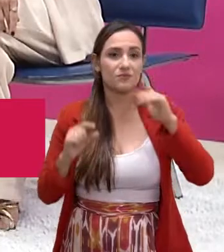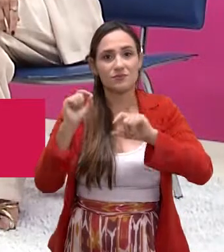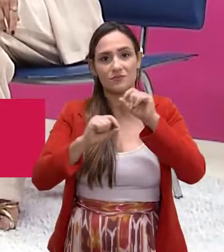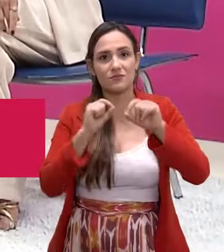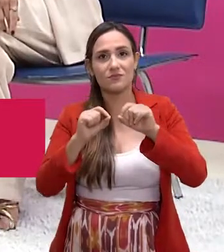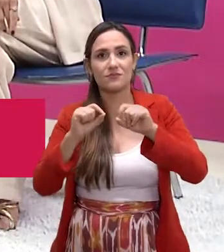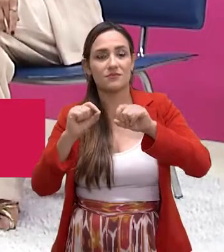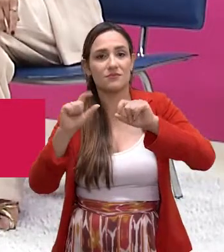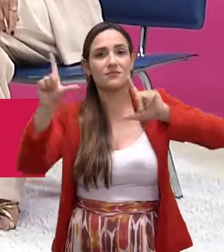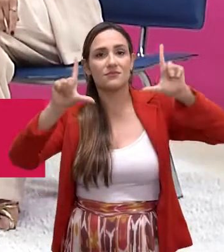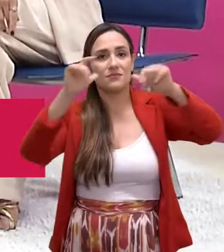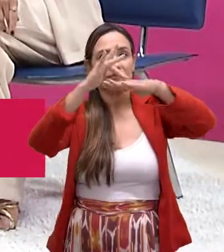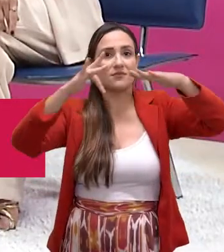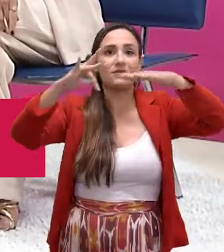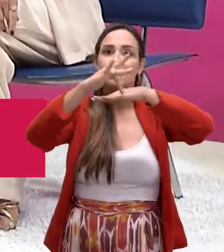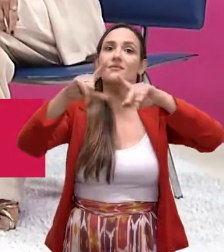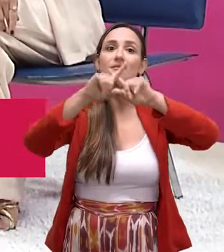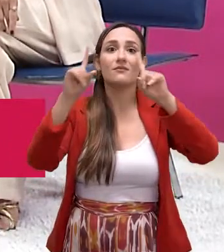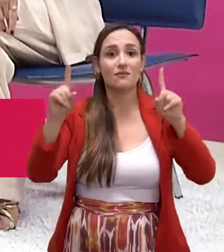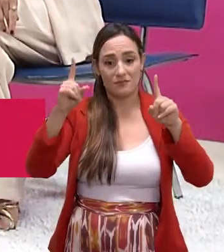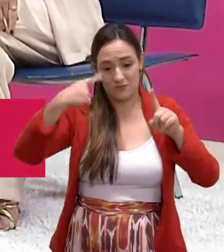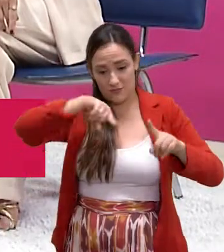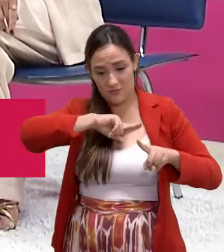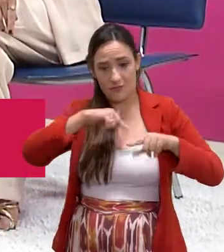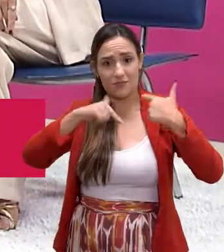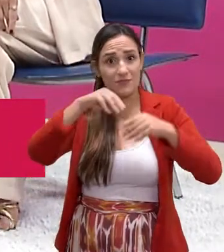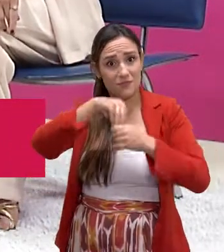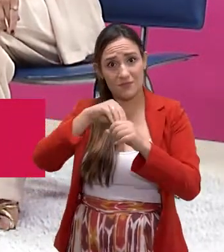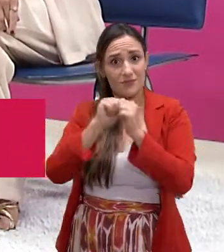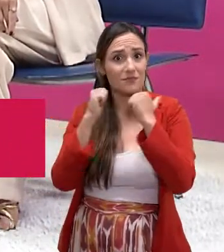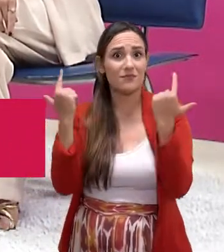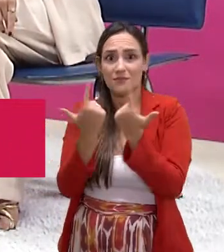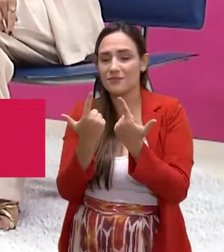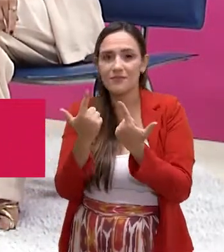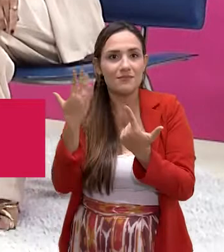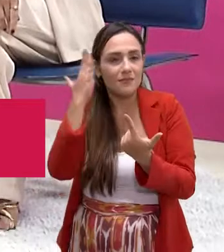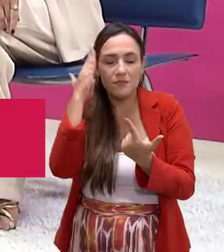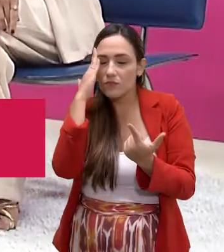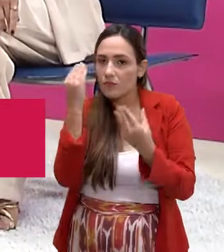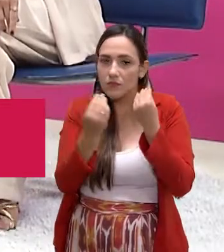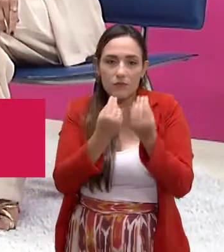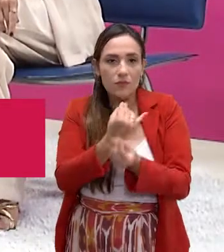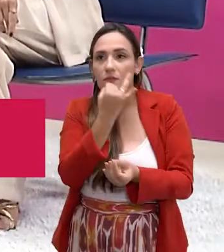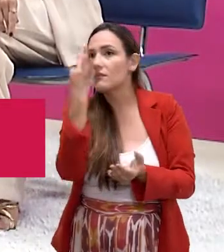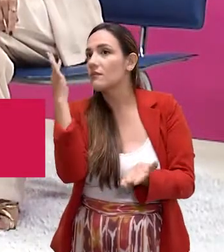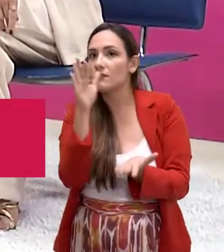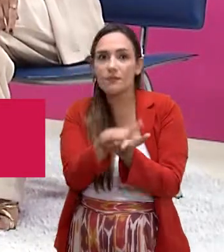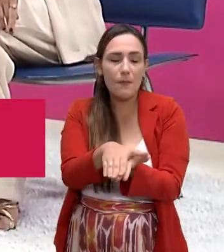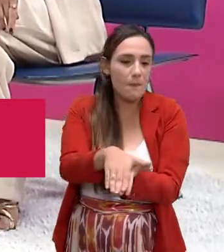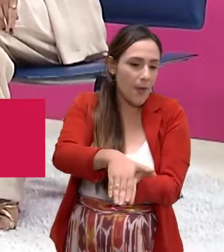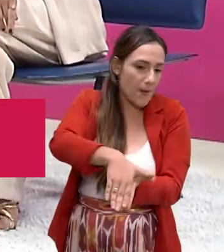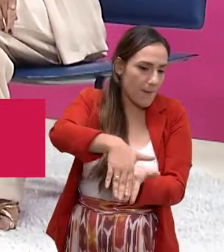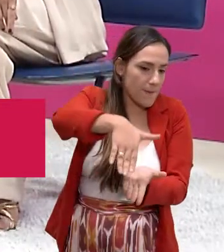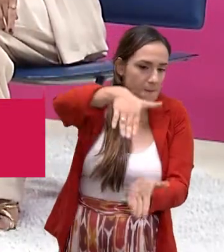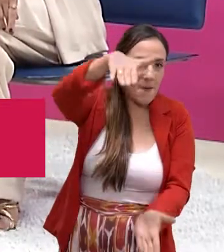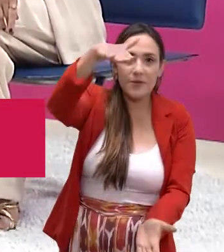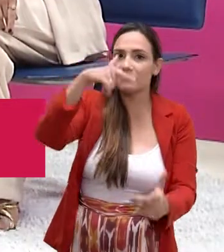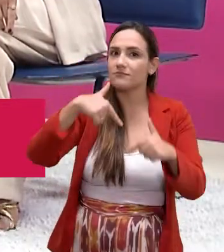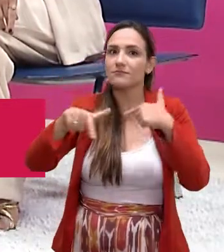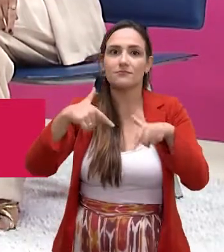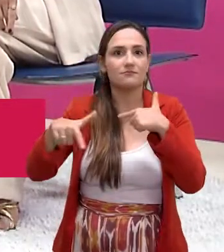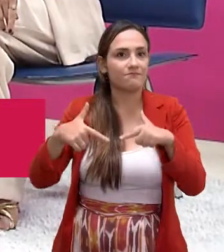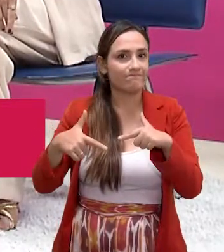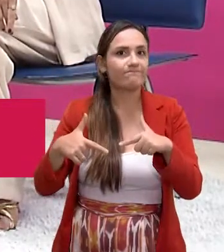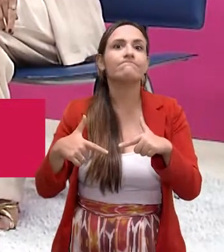mídia noticia, né? Mas nós que estamos vivendo os bastidores, o volume de trabalho foi